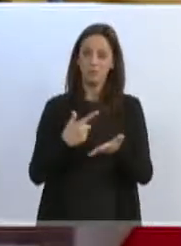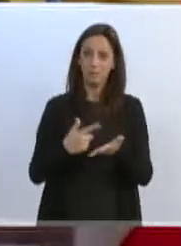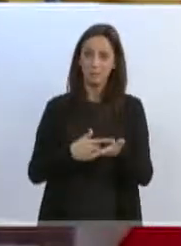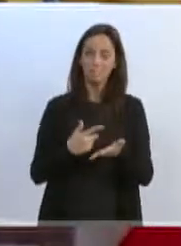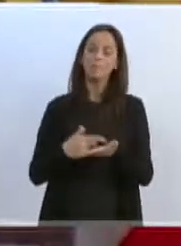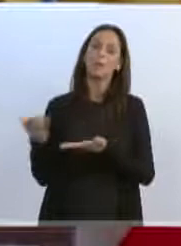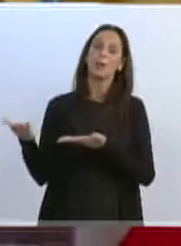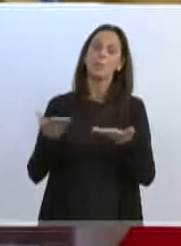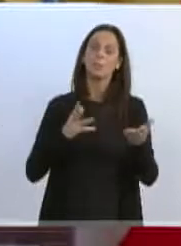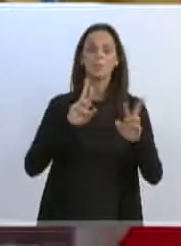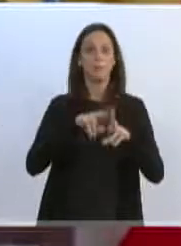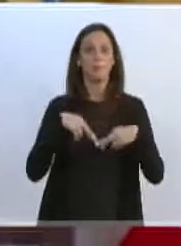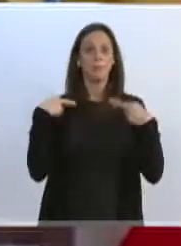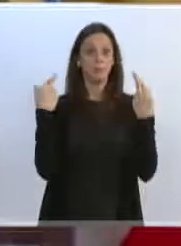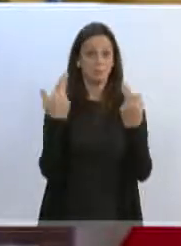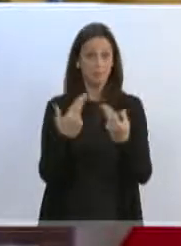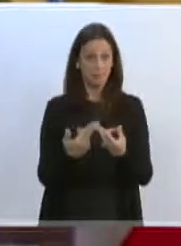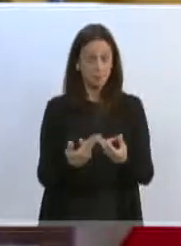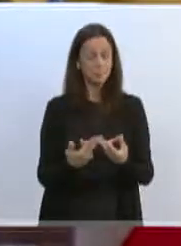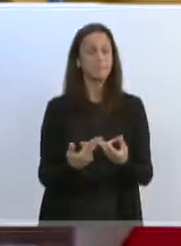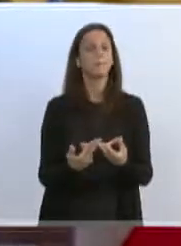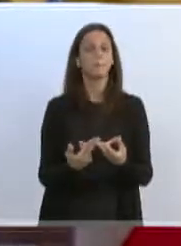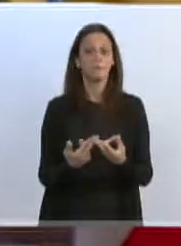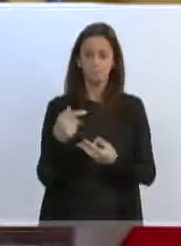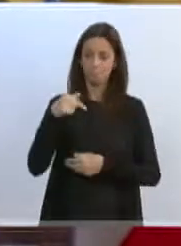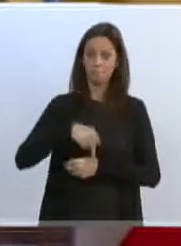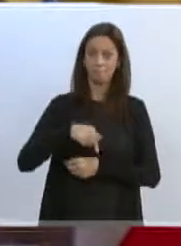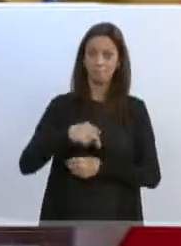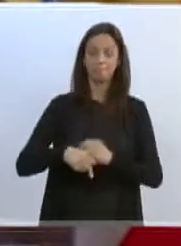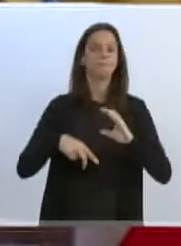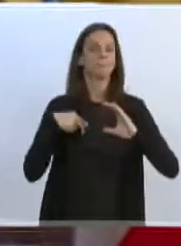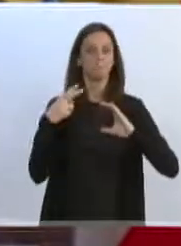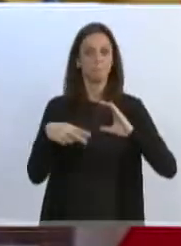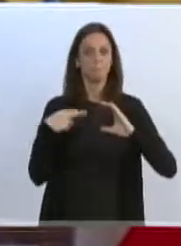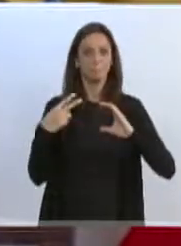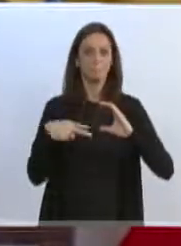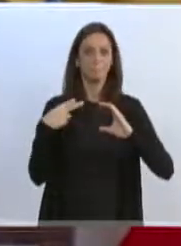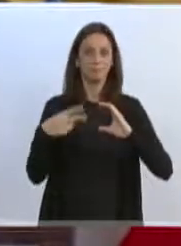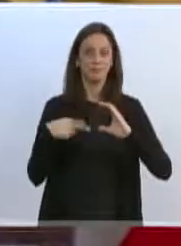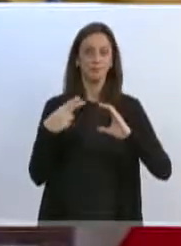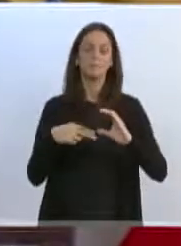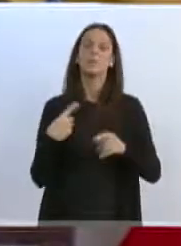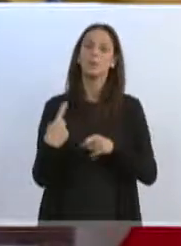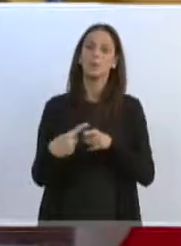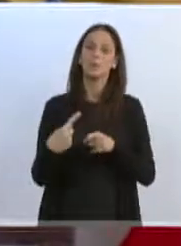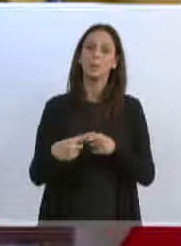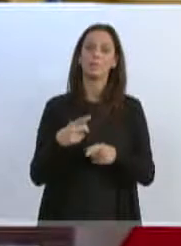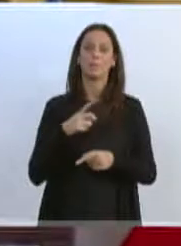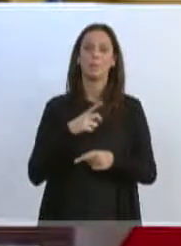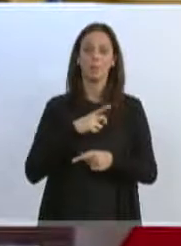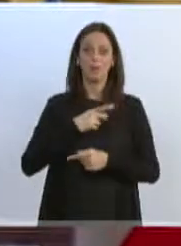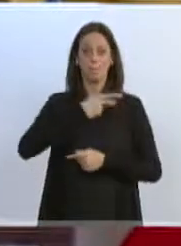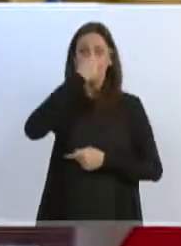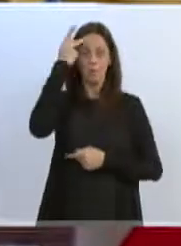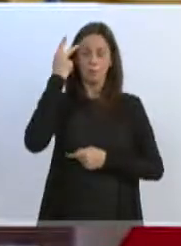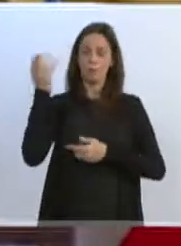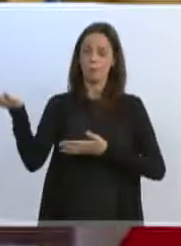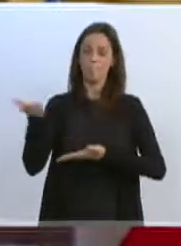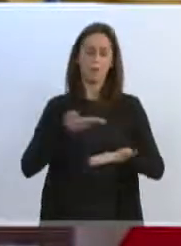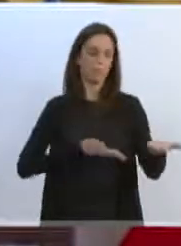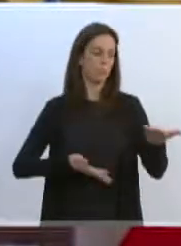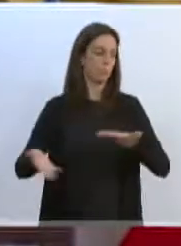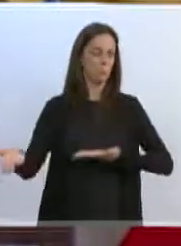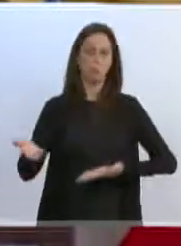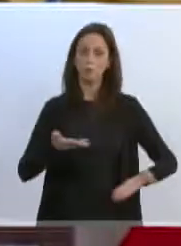reunião vereador almir veranópolis presidente aqui na câmara nós teremos como mediadora eleito e também